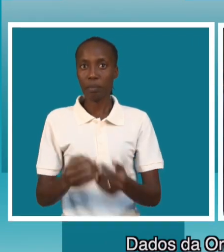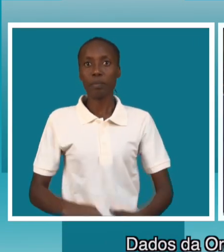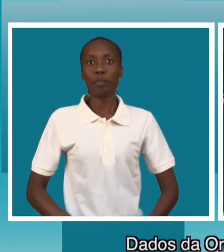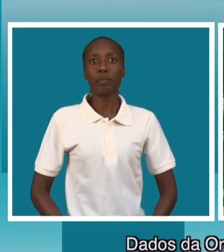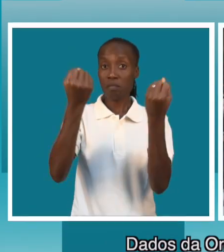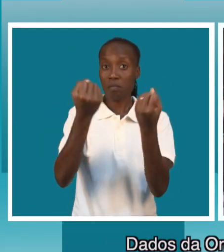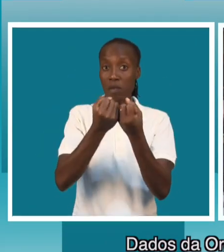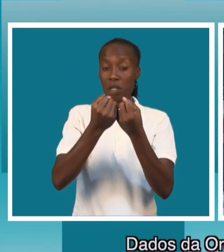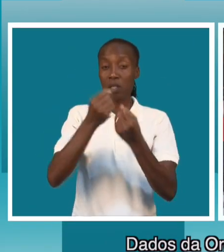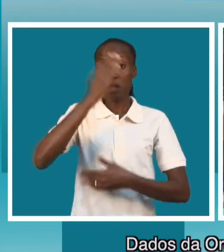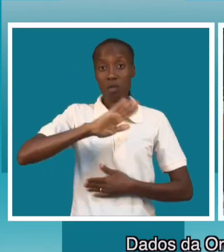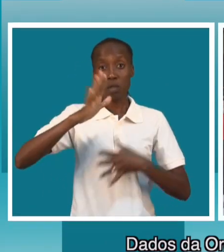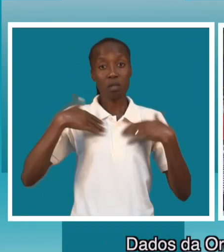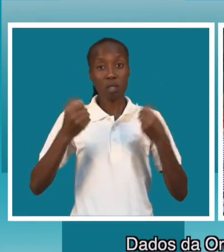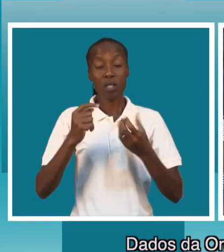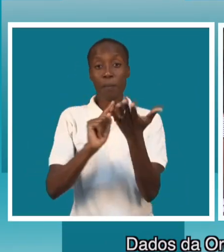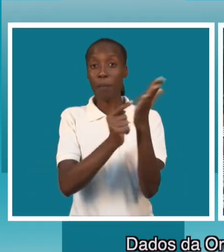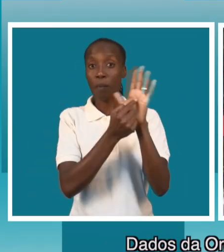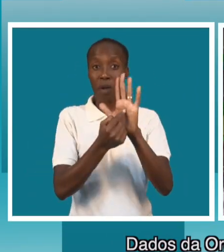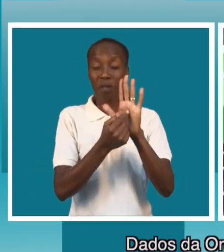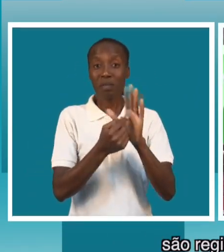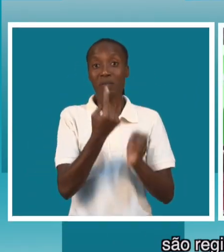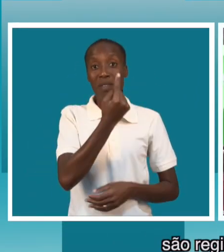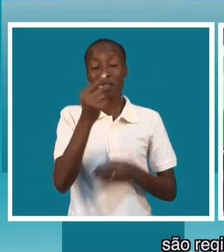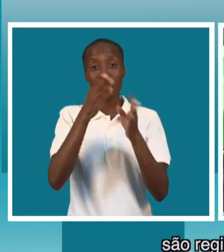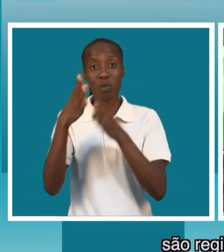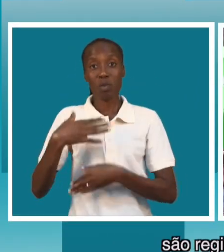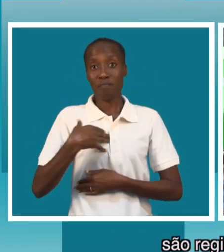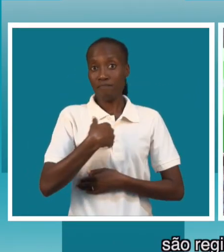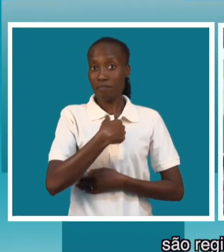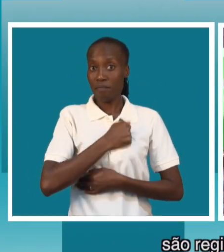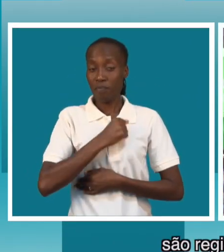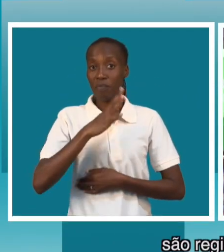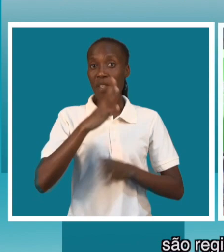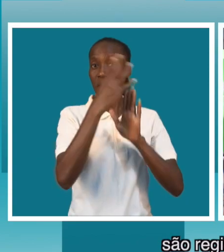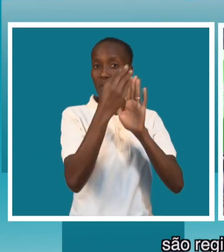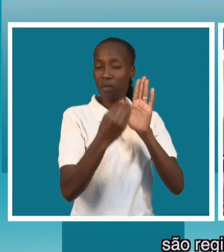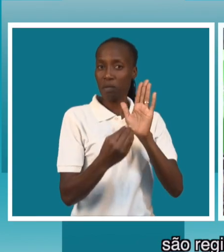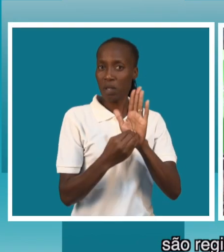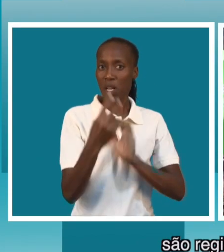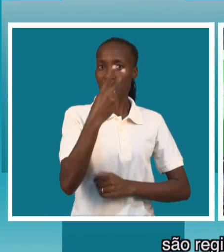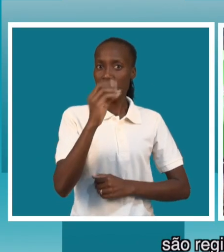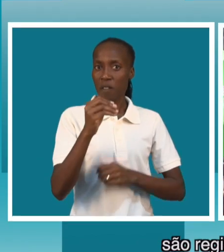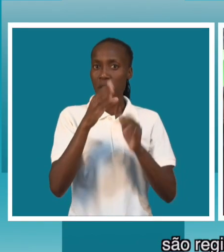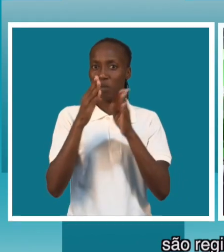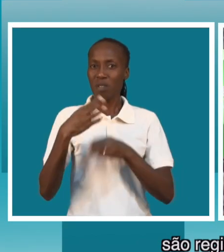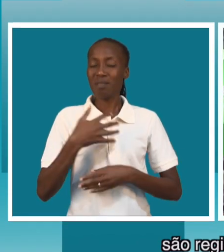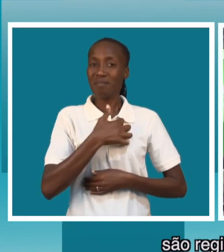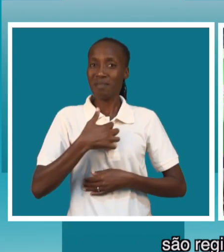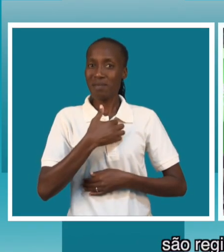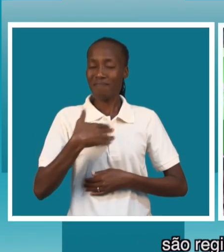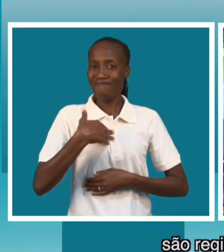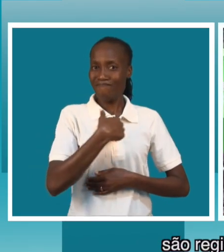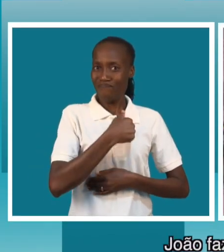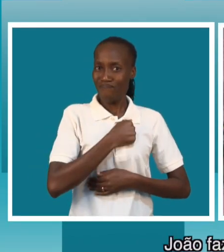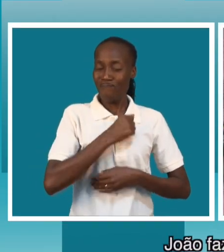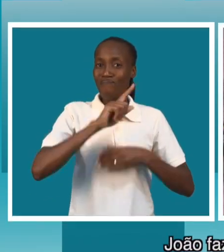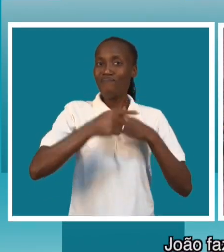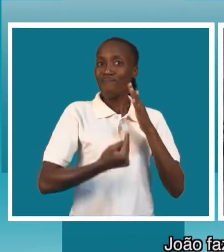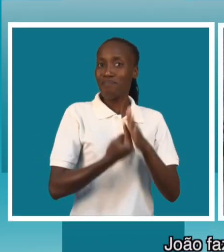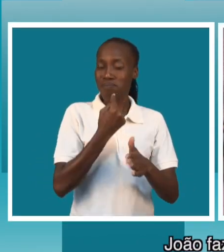indicam ainda que para cada morte por suicídio, são registradas 20 tentativas que resultam em algum tipo de ferimento.